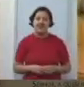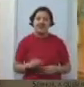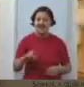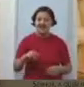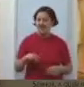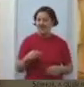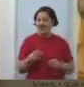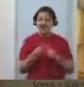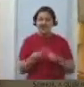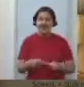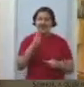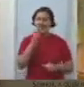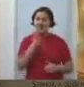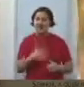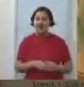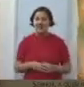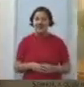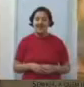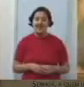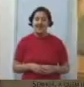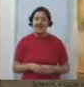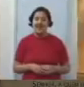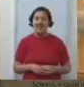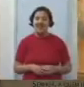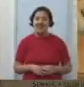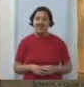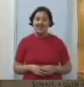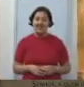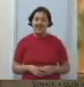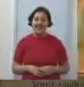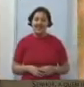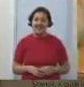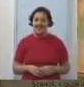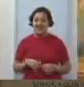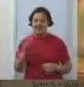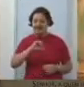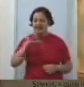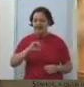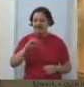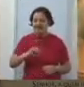Nunca ficava firme. Levava um dia para ficar. Tá ruim isso aqui.